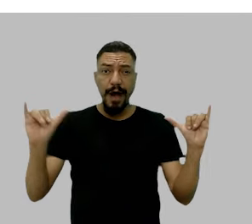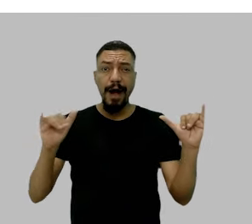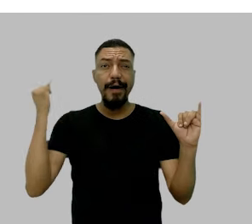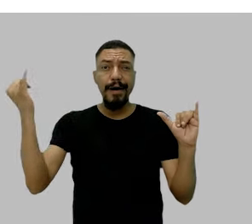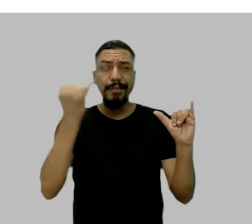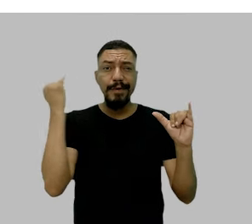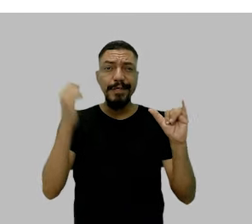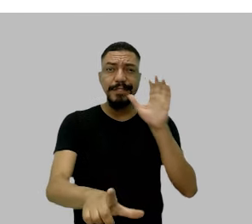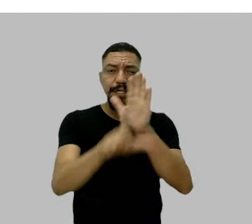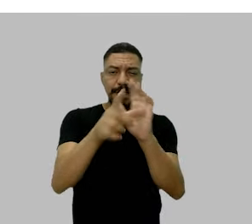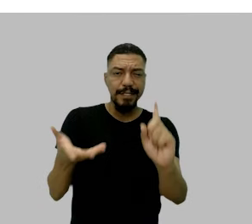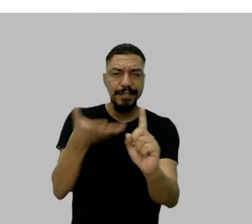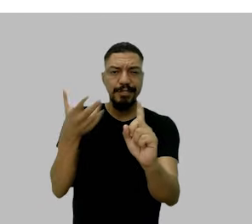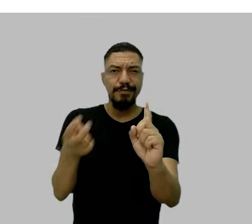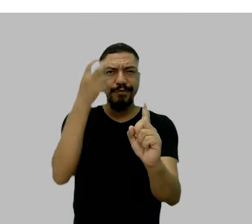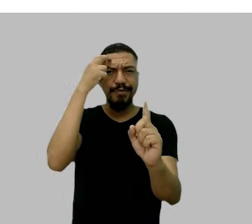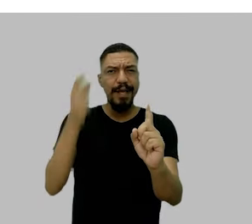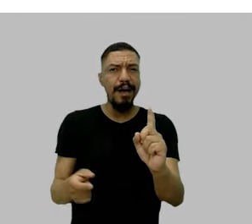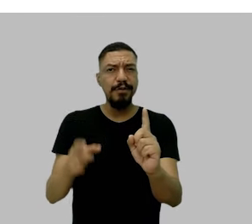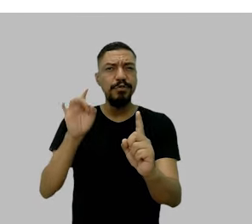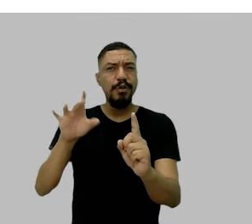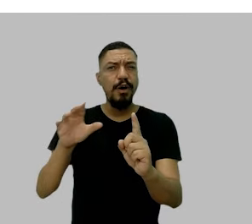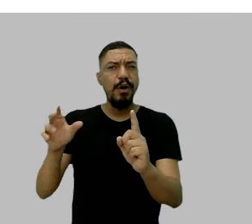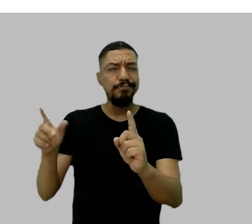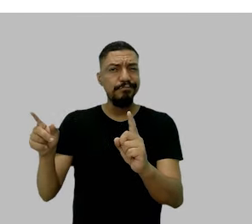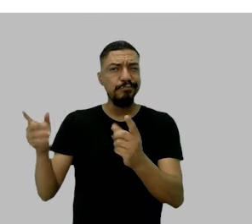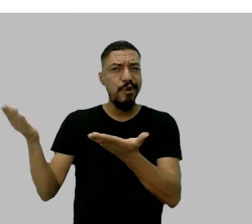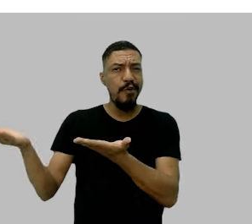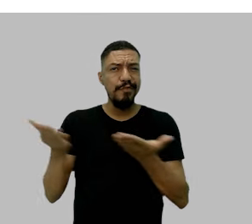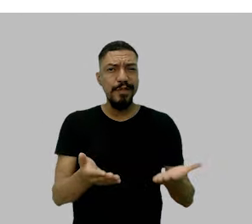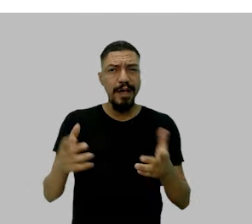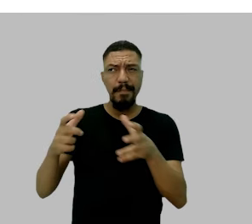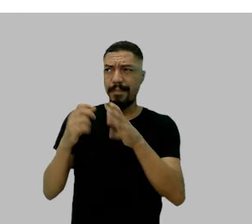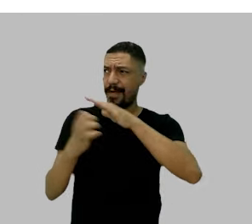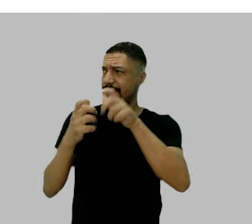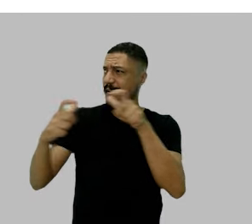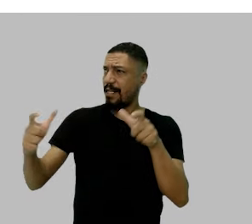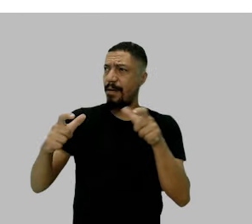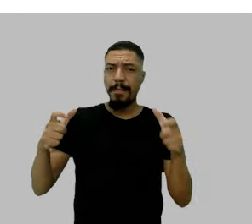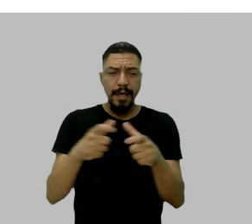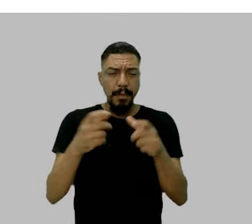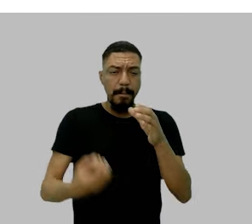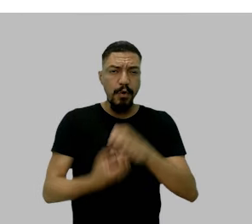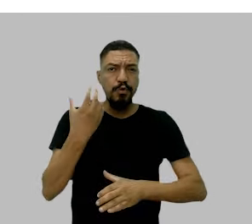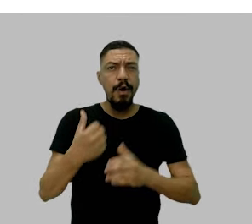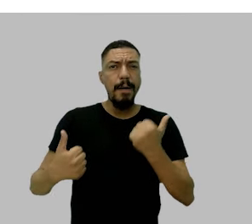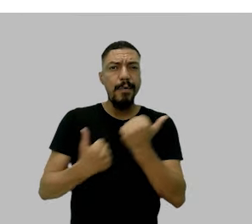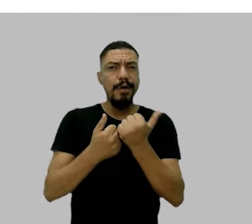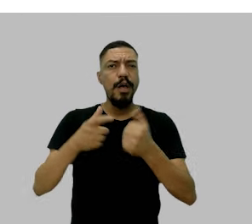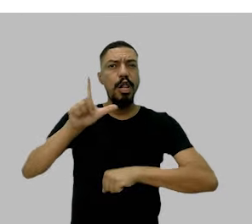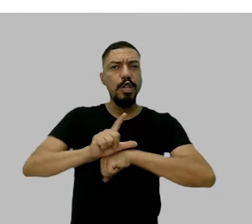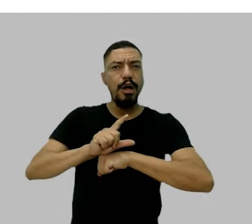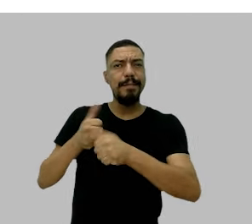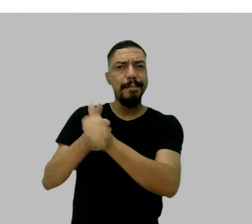de incentivo cultural, dos fomentos, não só dos fomentos, mas dos pequenos produtores e apoiadores e comércios que estão ali com a gente no dia a dia e